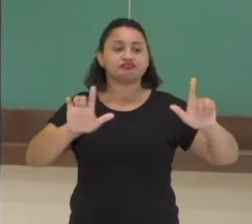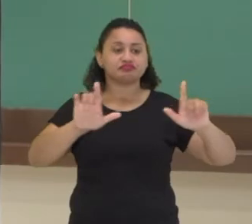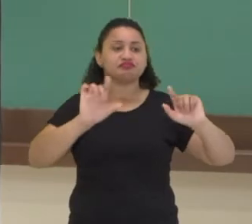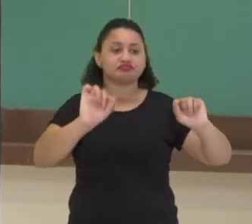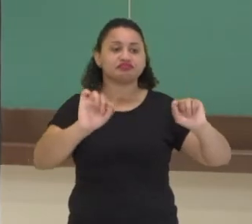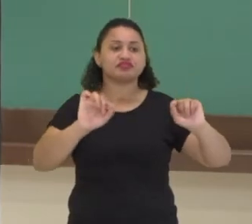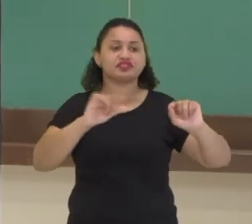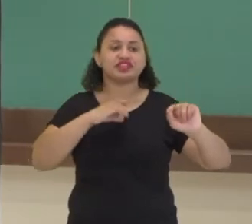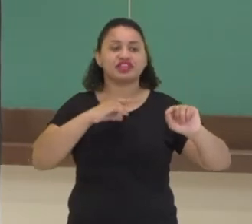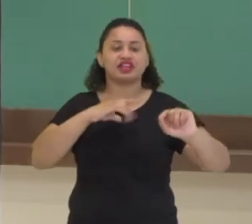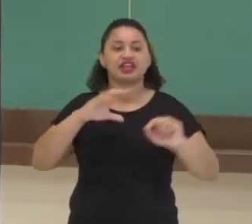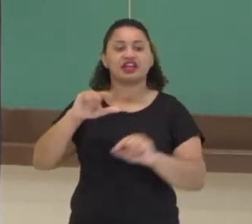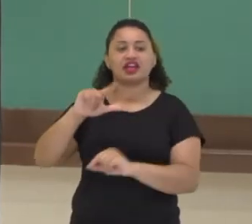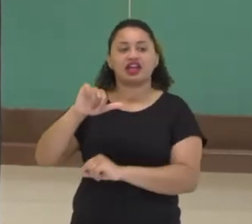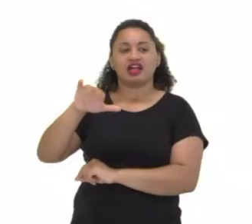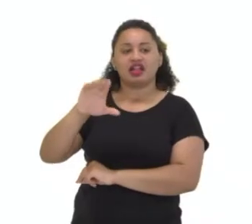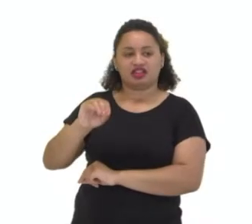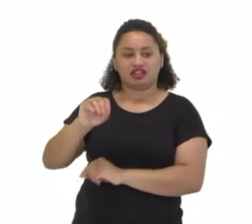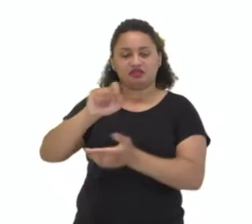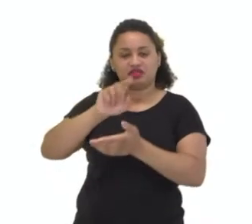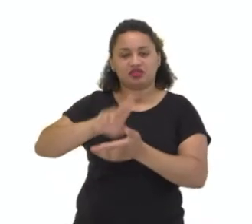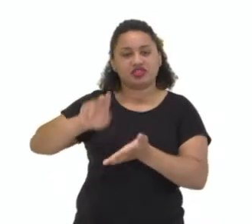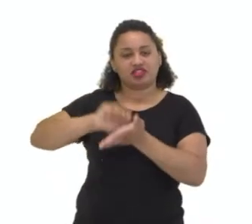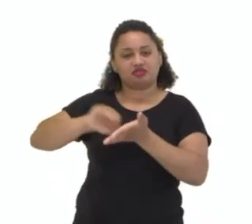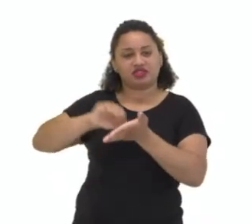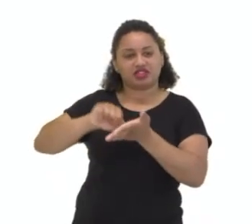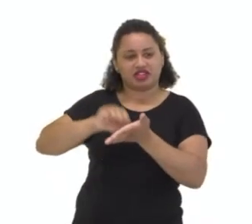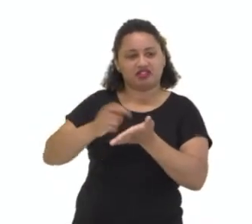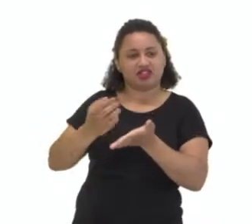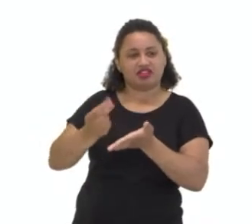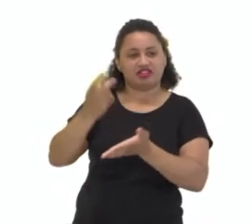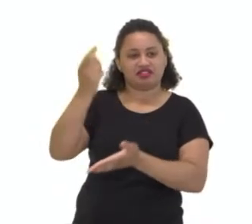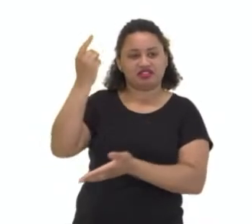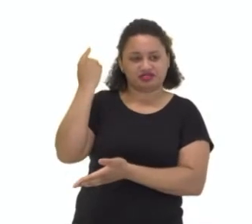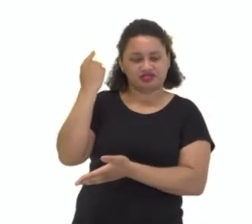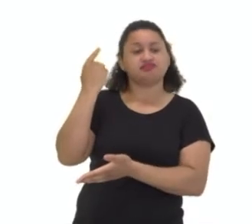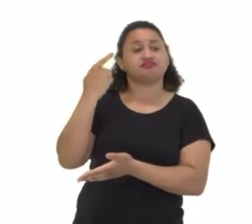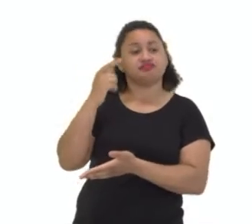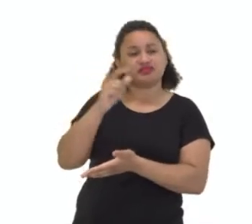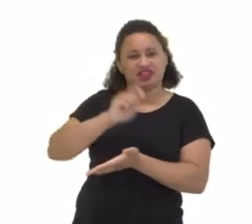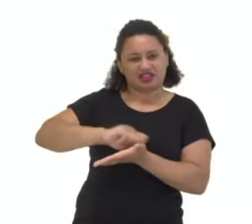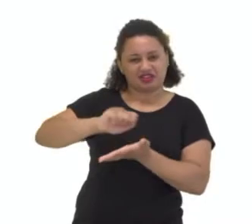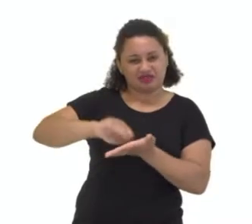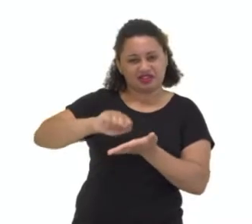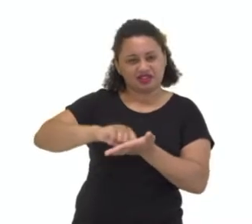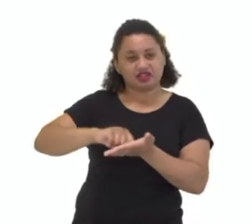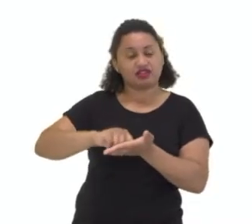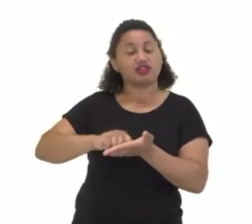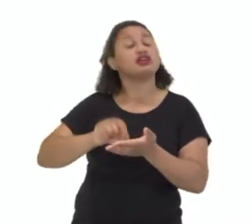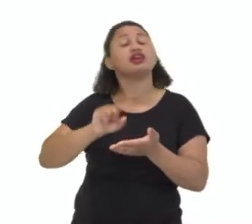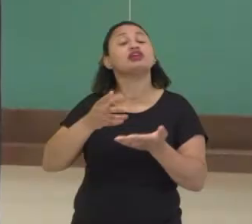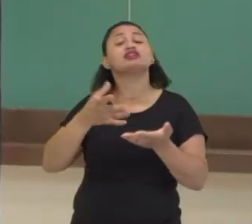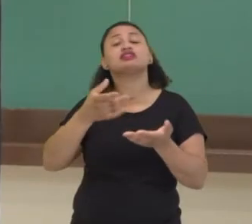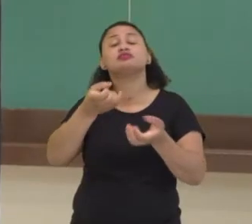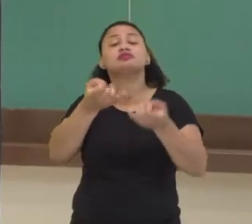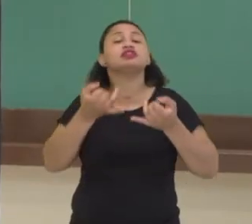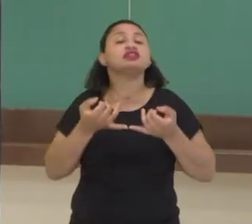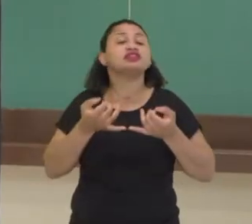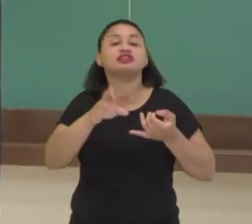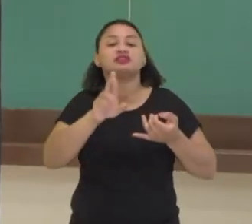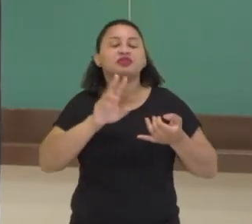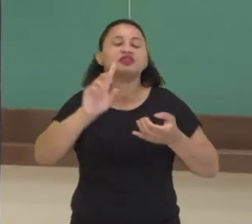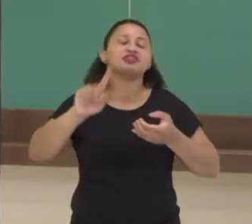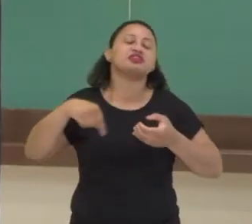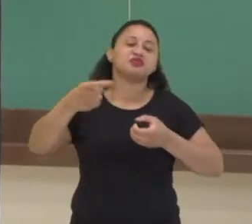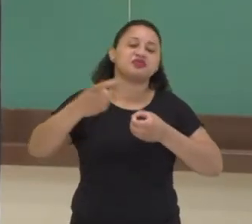cálamo que eles usavam para escrita antigamente para você saber o que era. E eu quero que você me diga o efeito então. Faz aí, que eu te